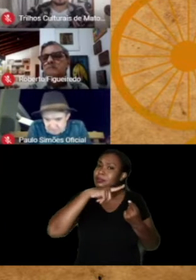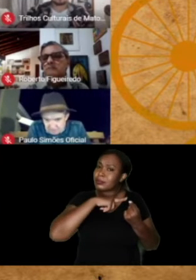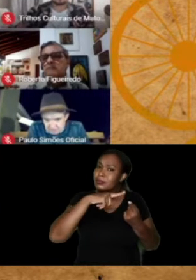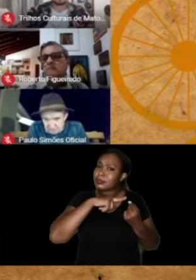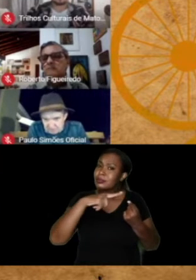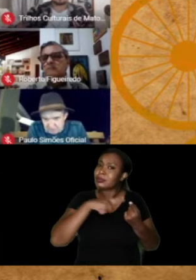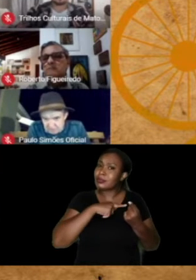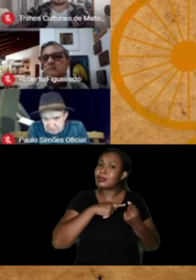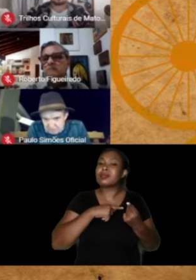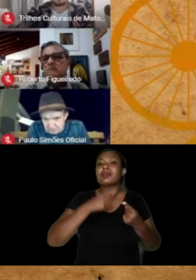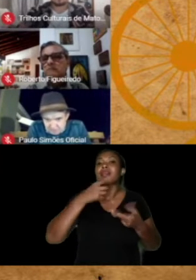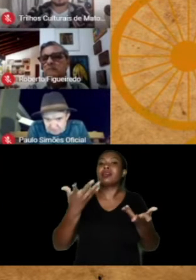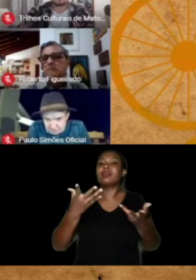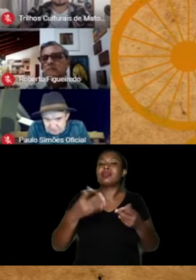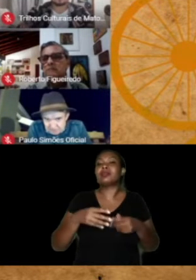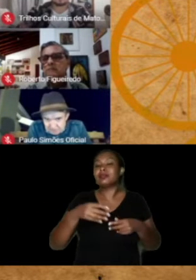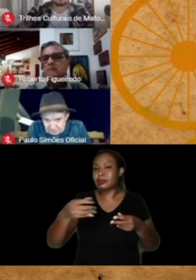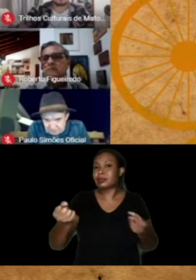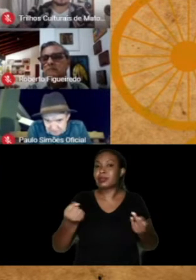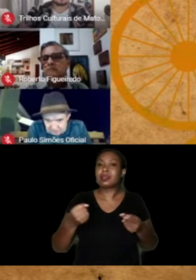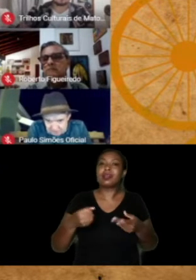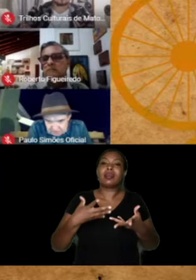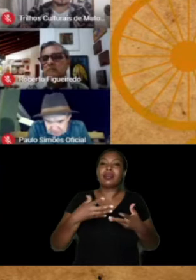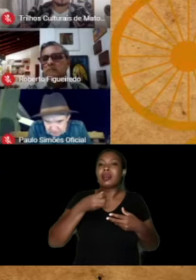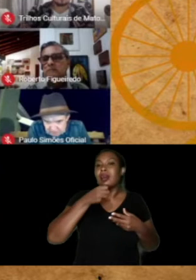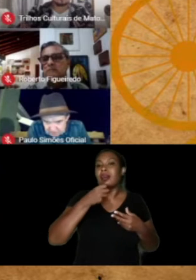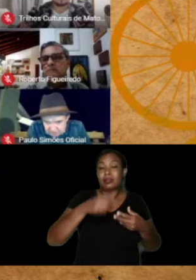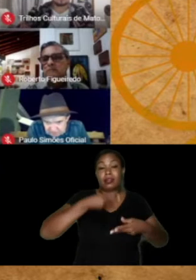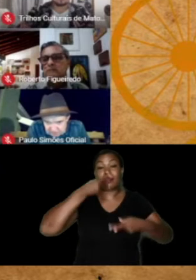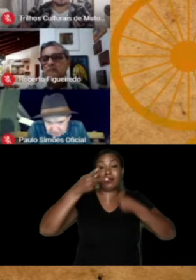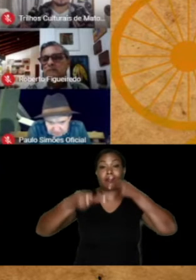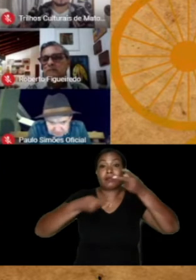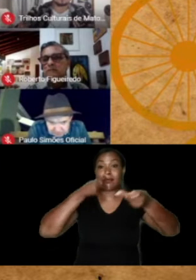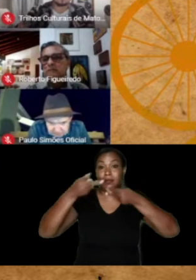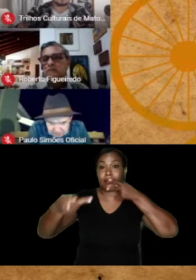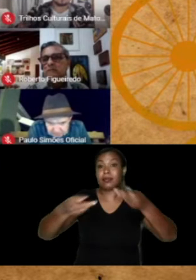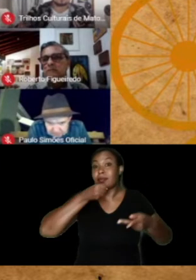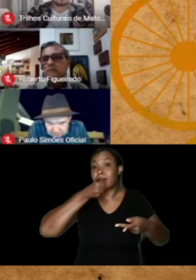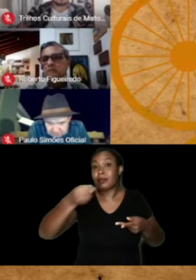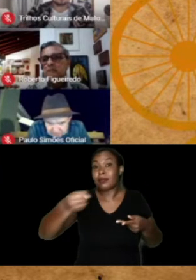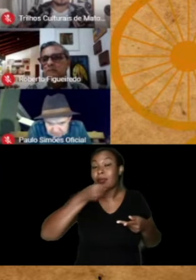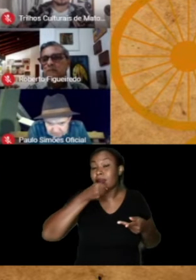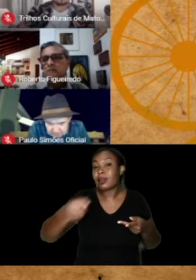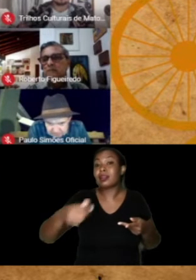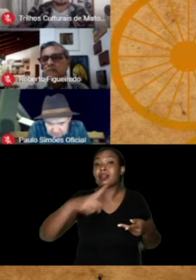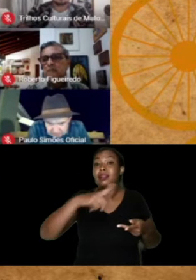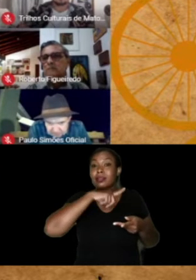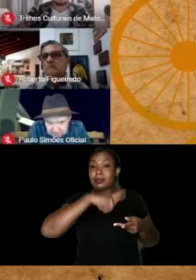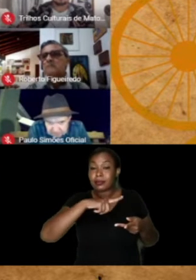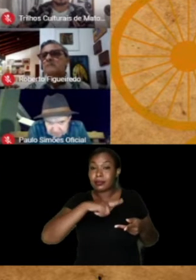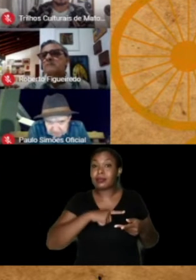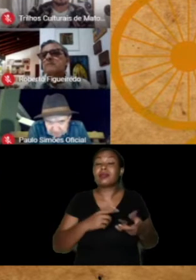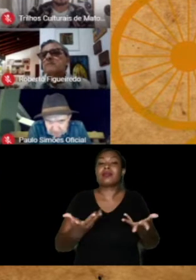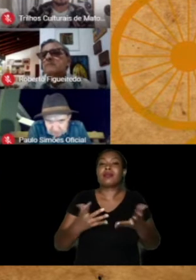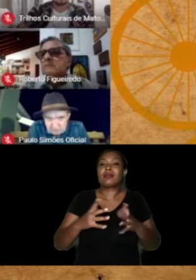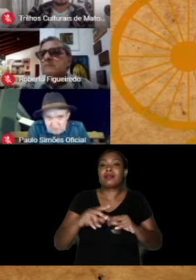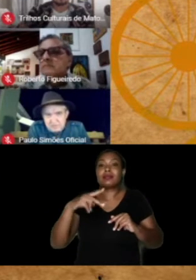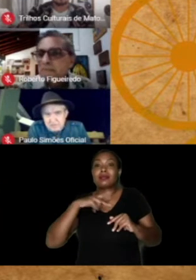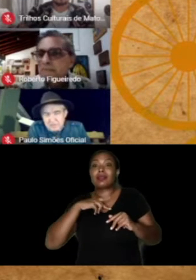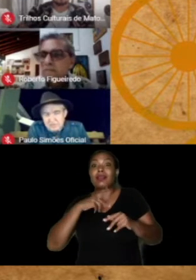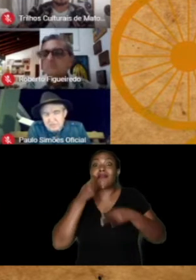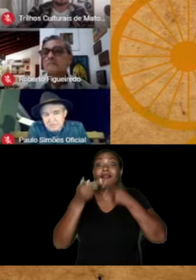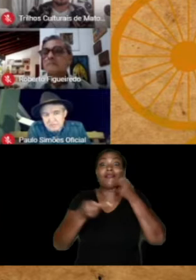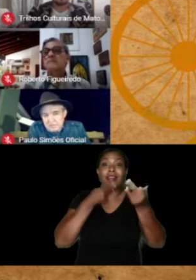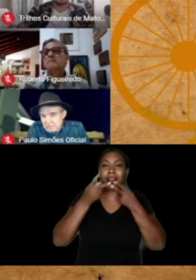áudio, porque é muito peculiar no ferroviário essa questão dele do falar.